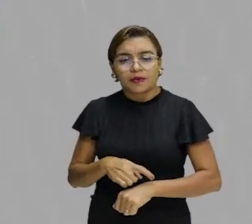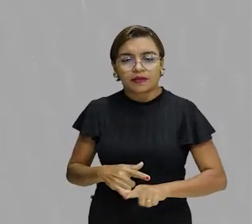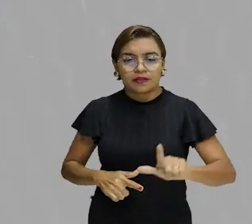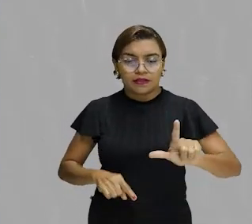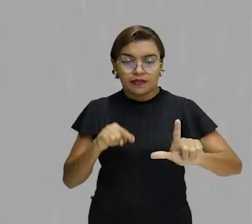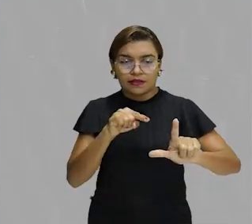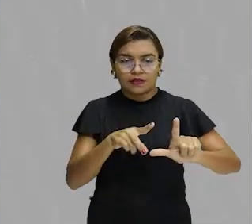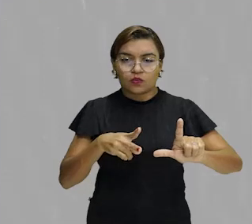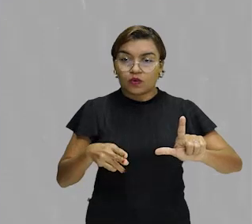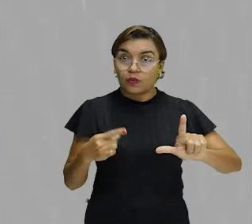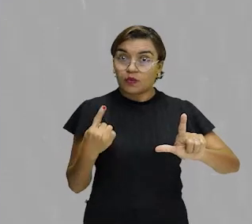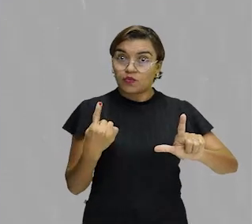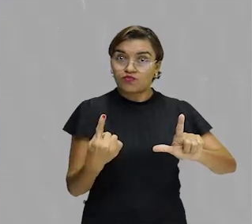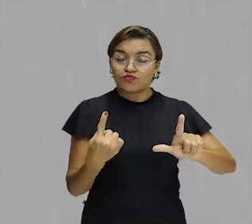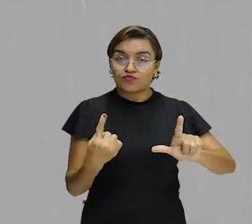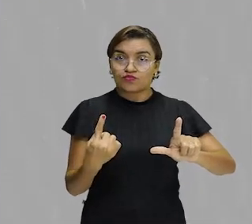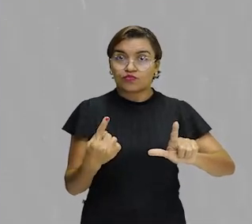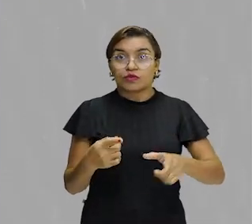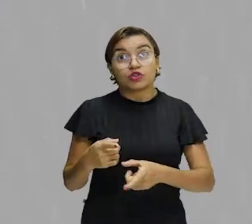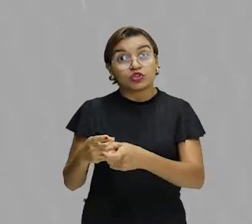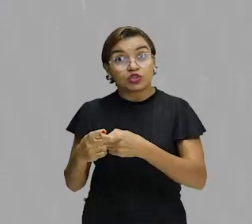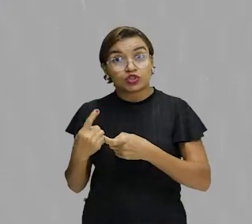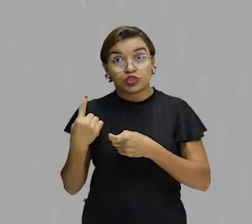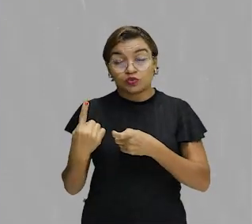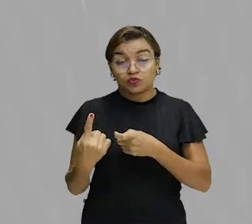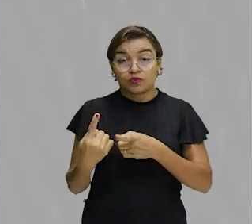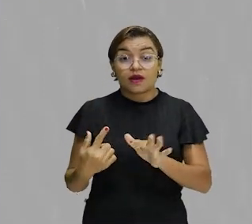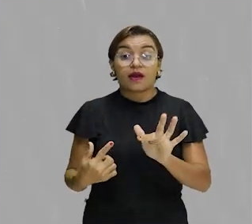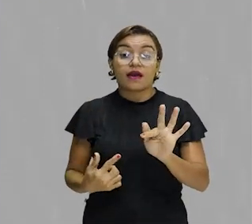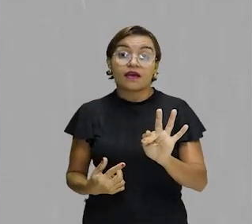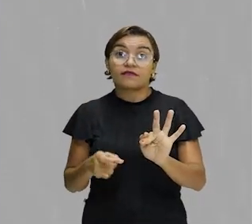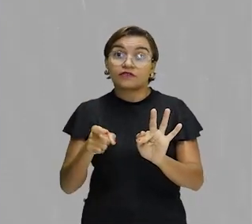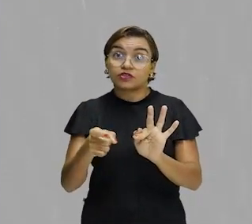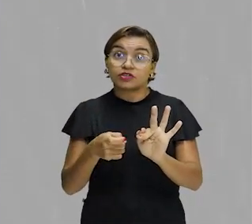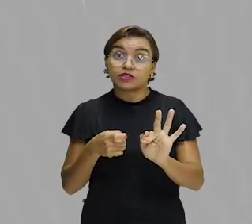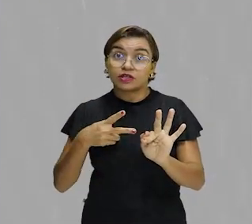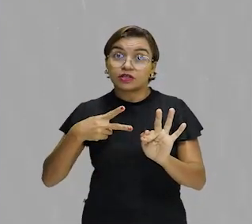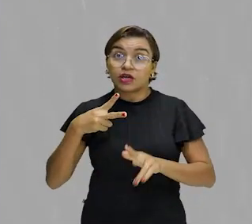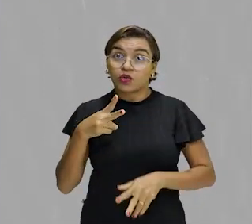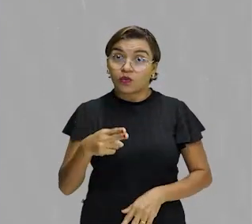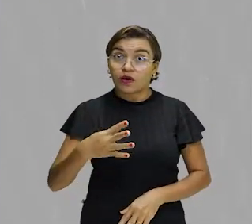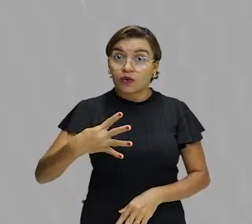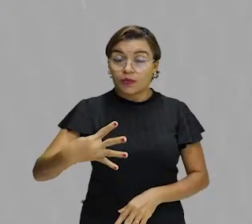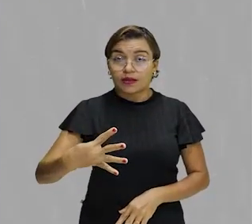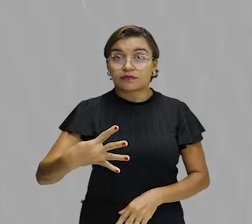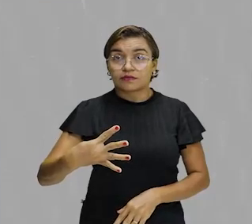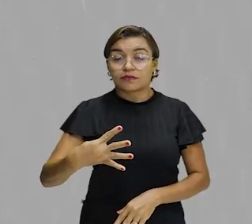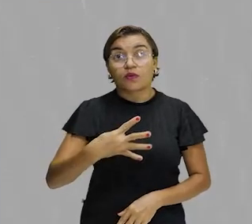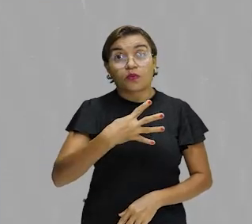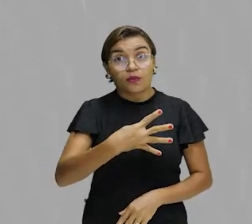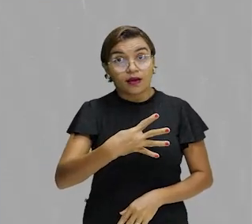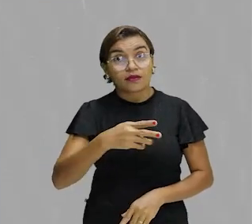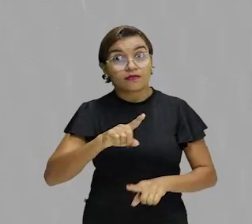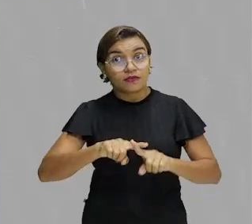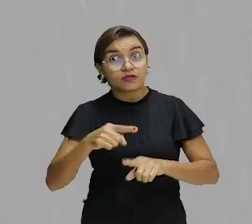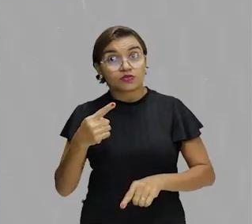tá? Uma é a que associa a medida do lado com o perímetro, ou seja, o P do L é 4 vezes